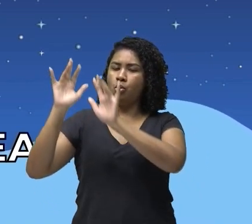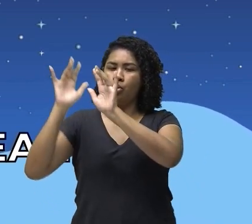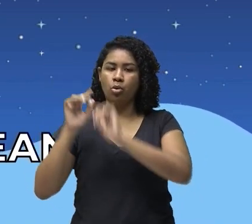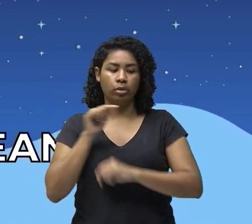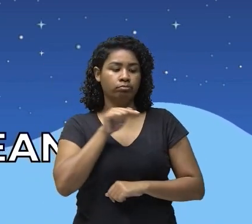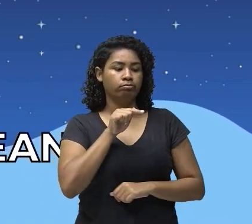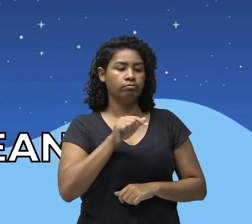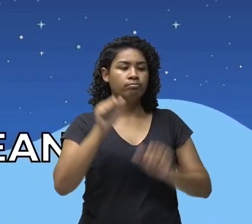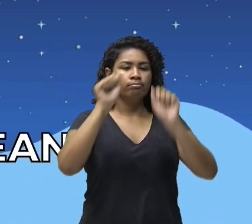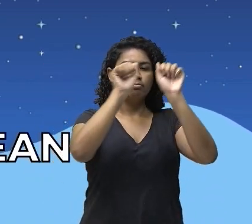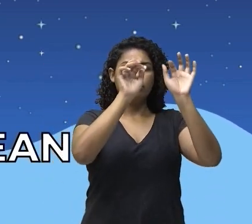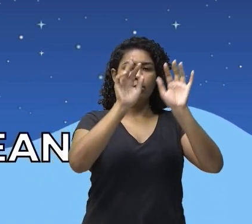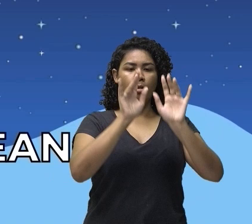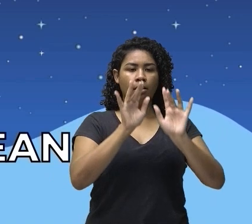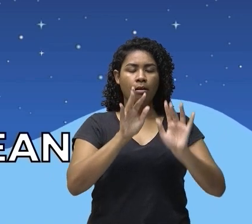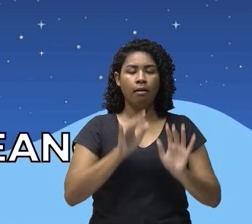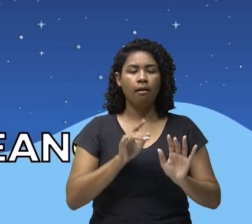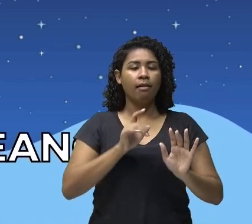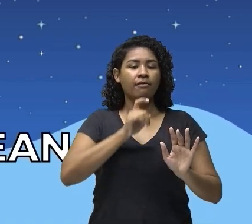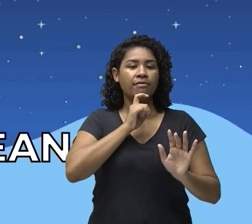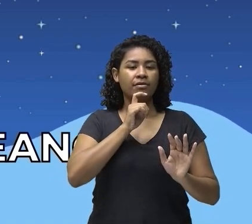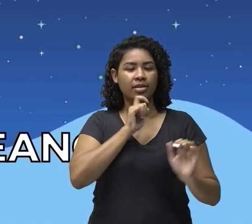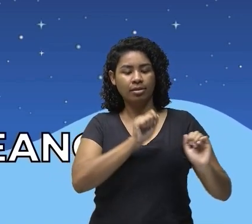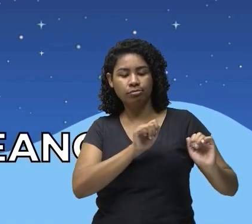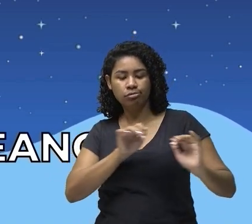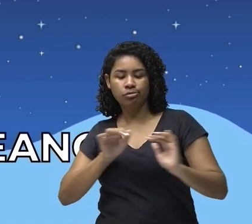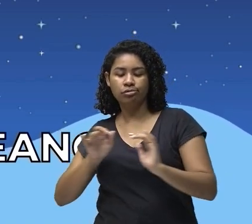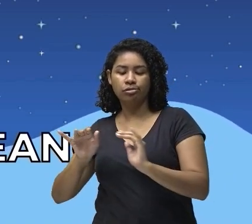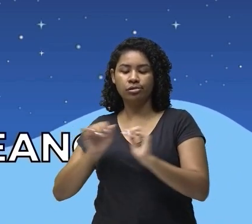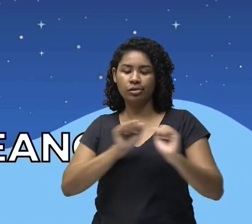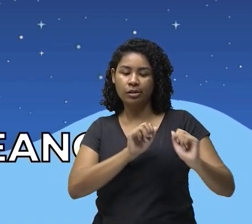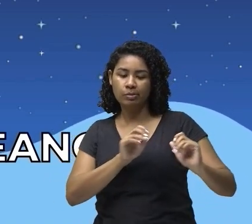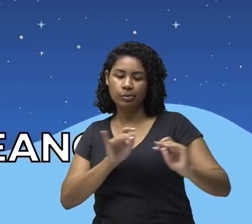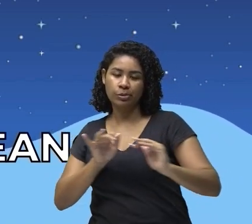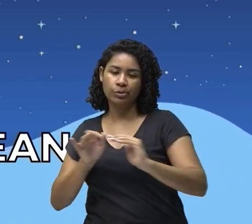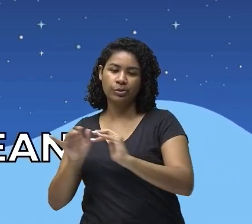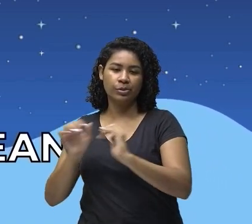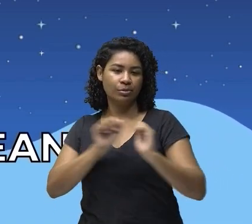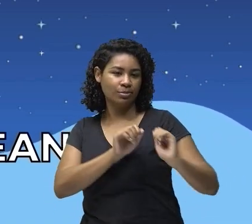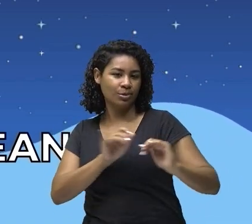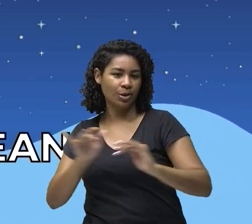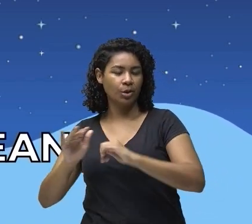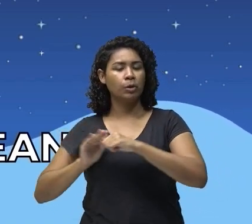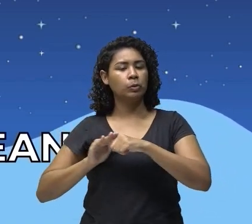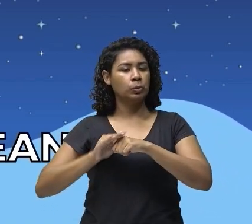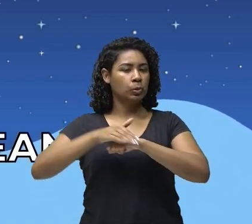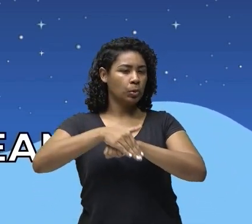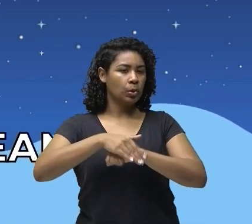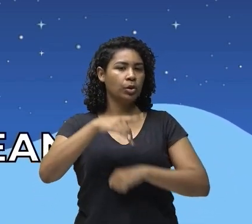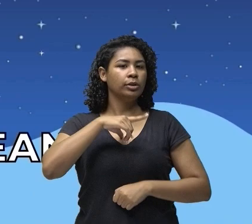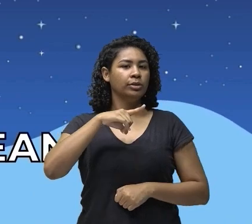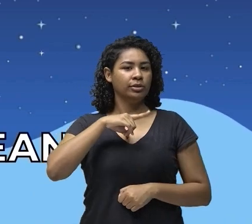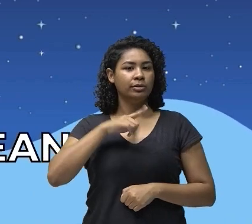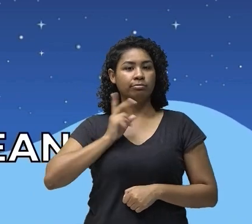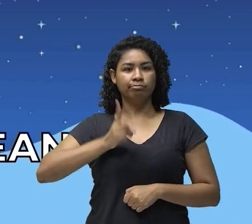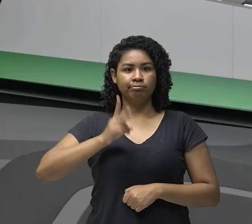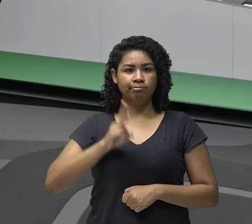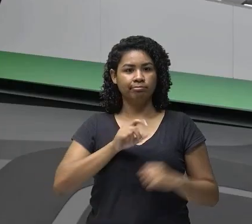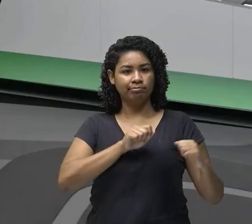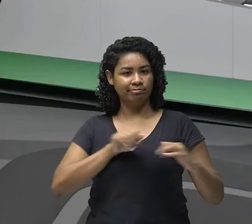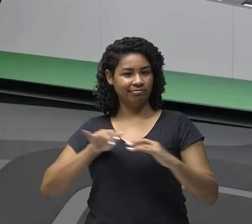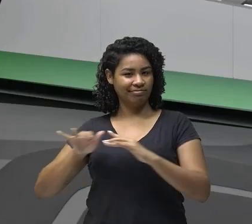vem ocupar o seu lugar. É a chamada brisa terrestre, que sopra durante a noite no sentido da areia para o